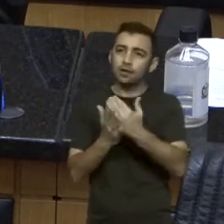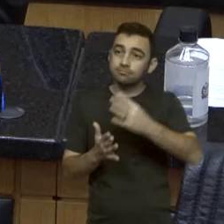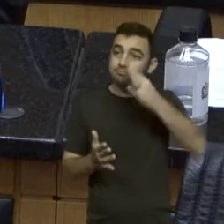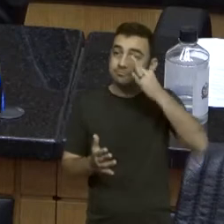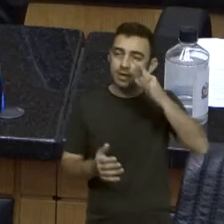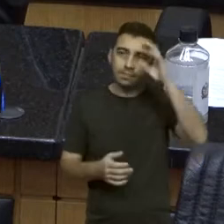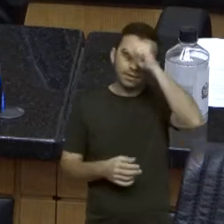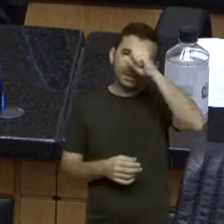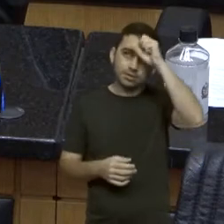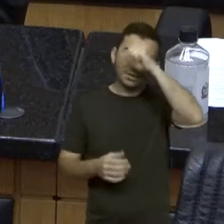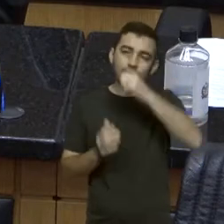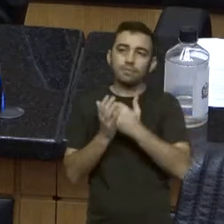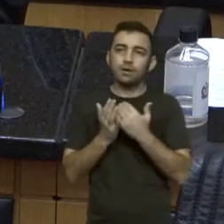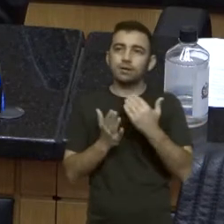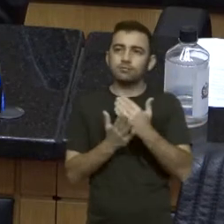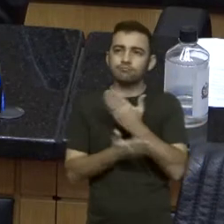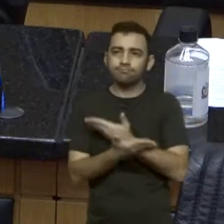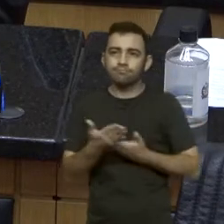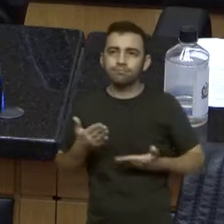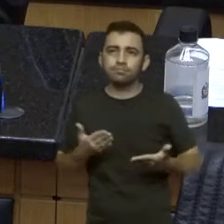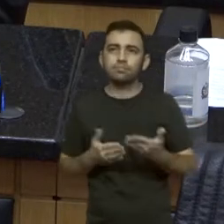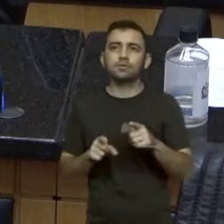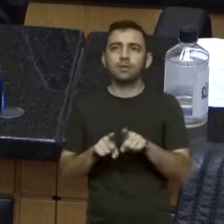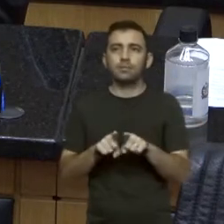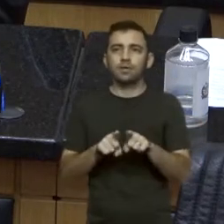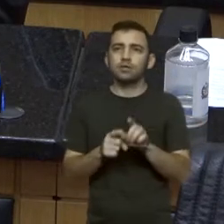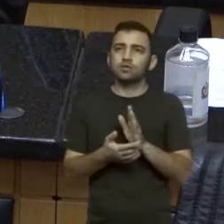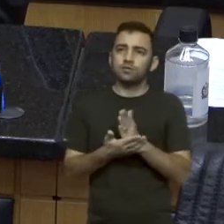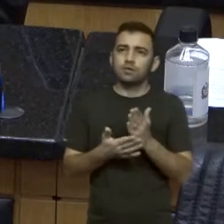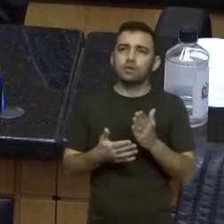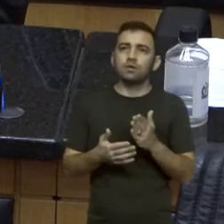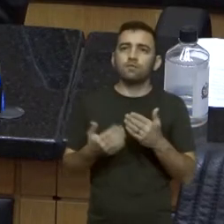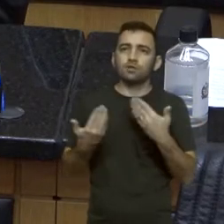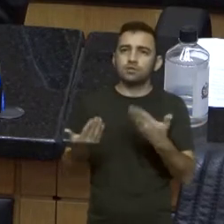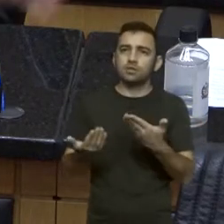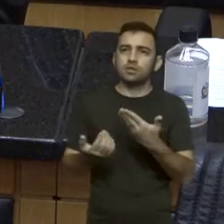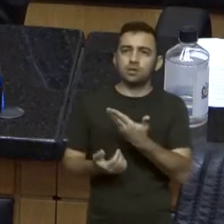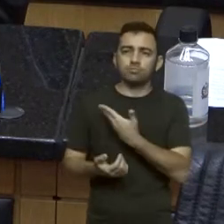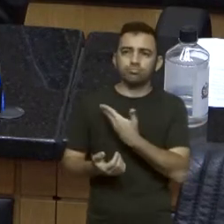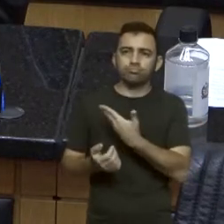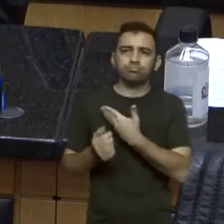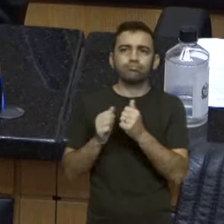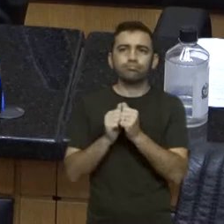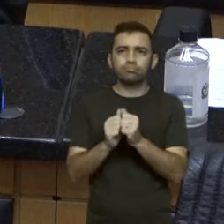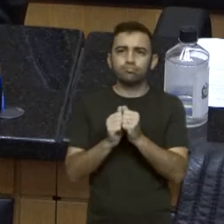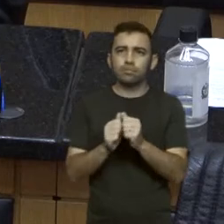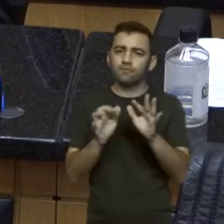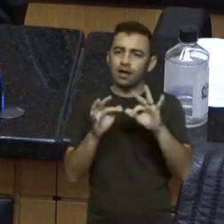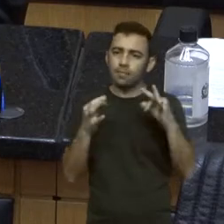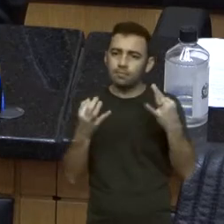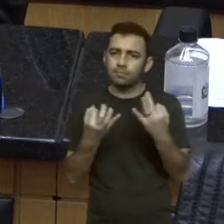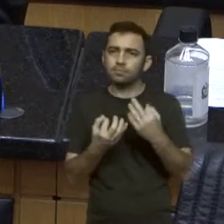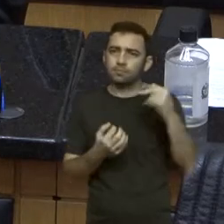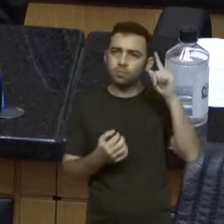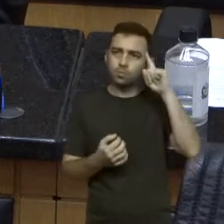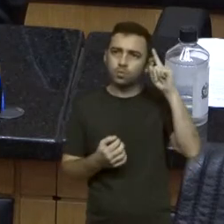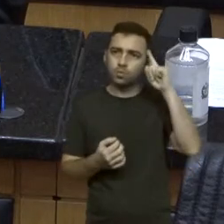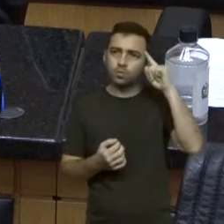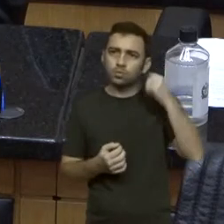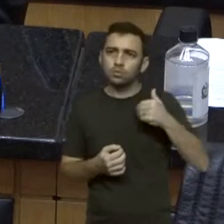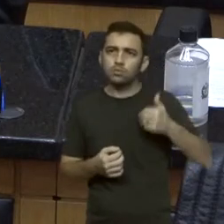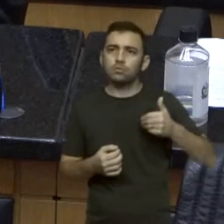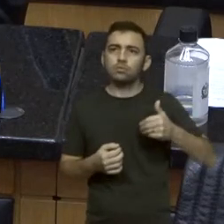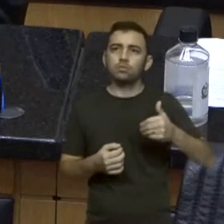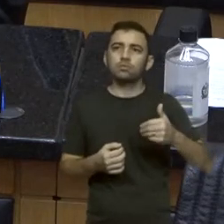pouquinho mais, e, ao mesmo tempo, dividir, né, o prazer da sua companhia, que a sua família tem todos os dias, mas que nós vamos ter também